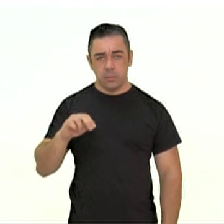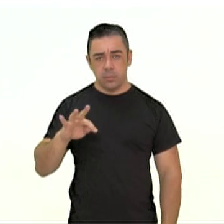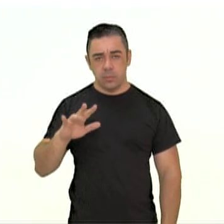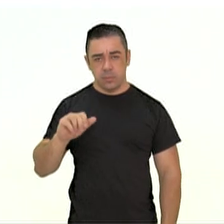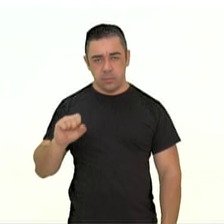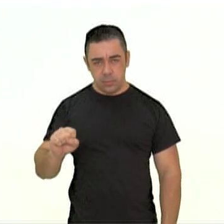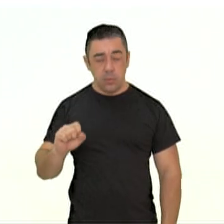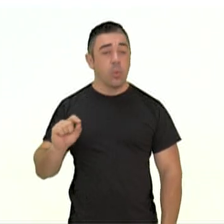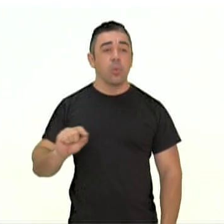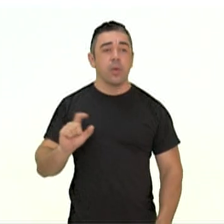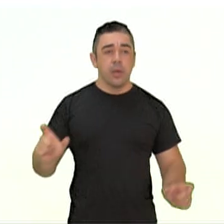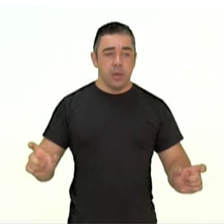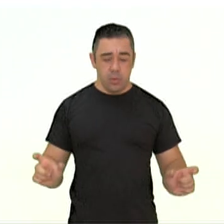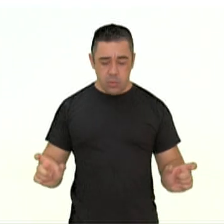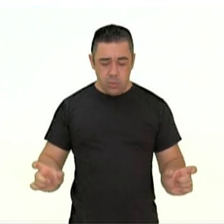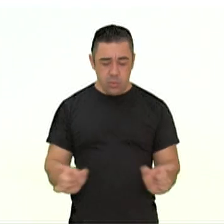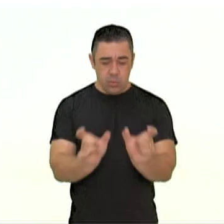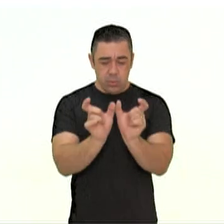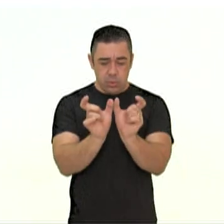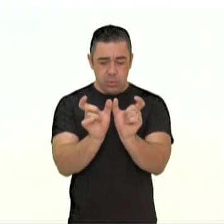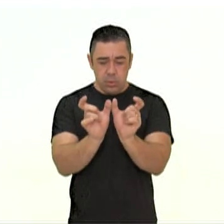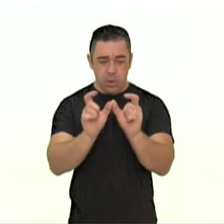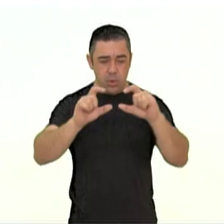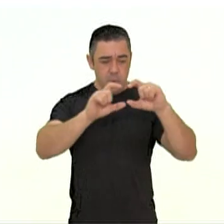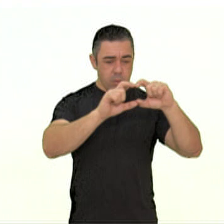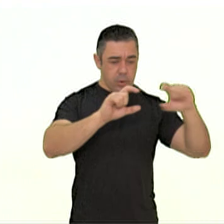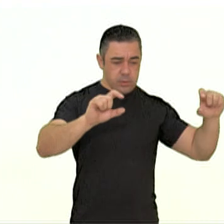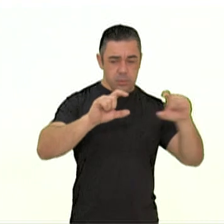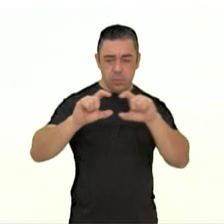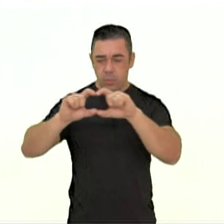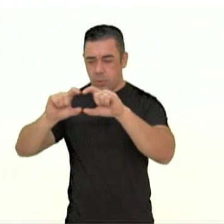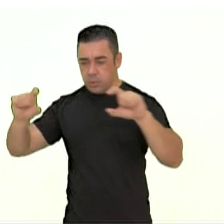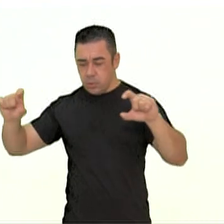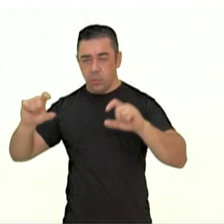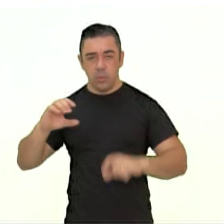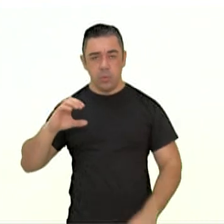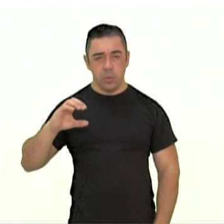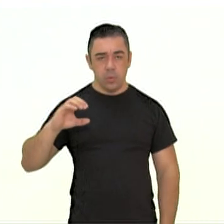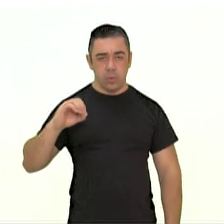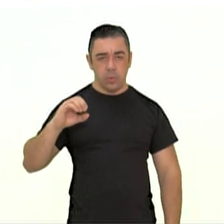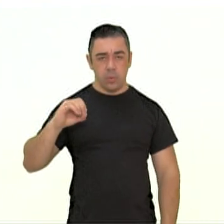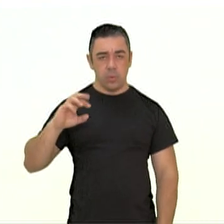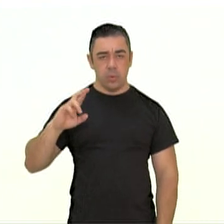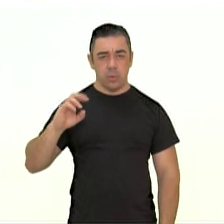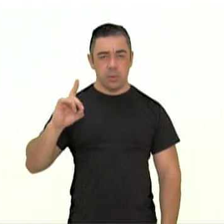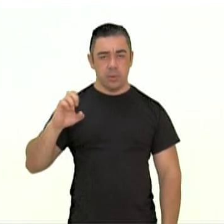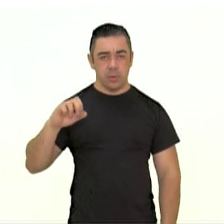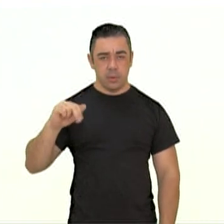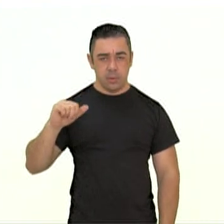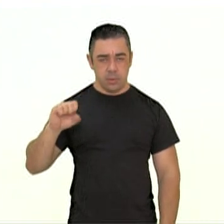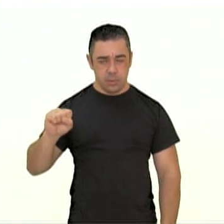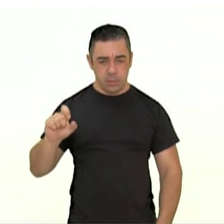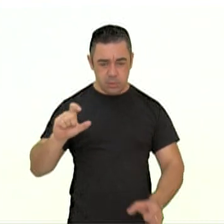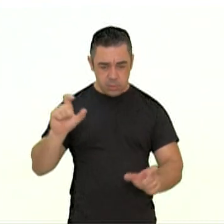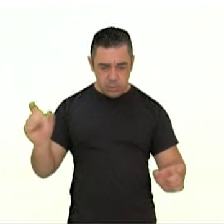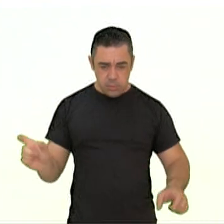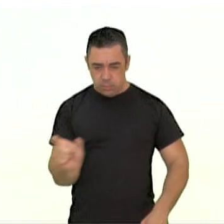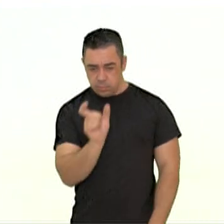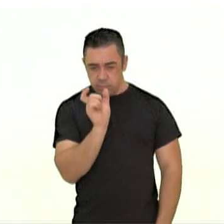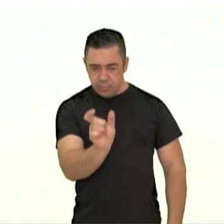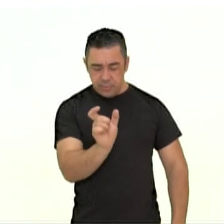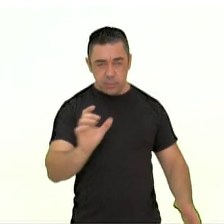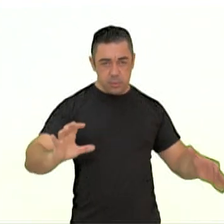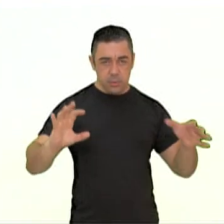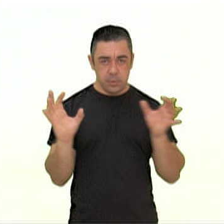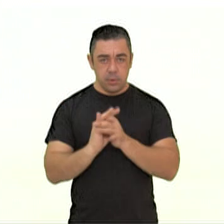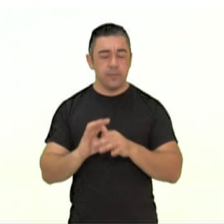unir orações coordenadas. Duas ou mais orações coordenadas ligadas entre si por conjunções